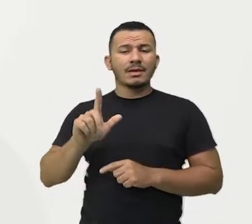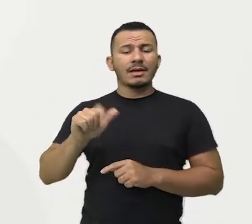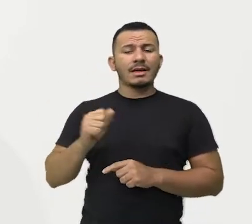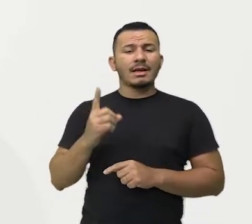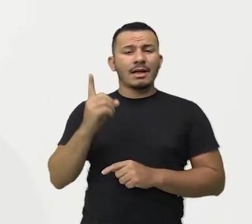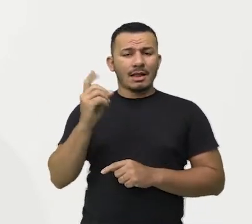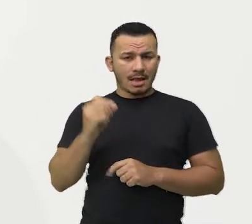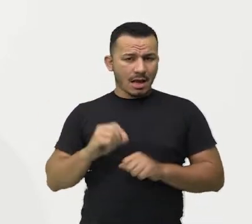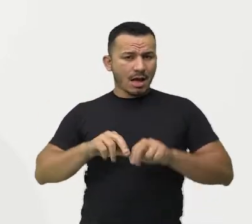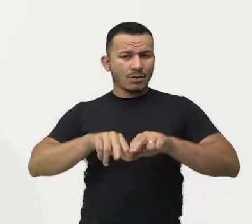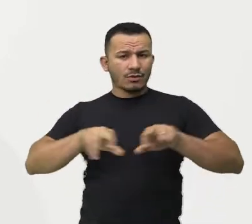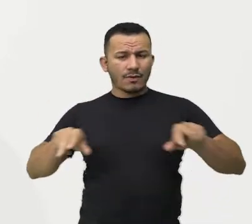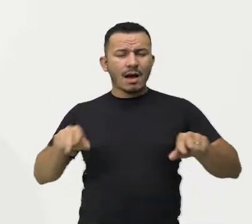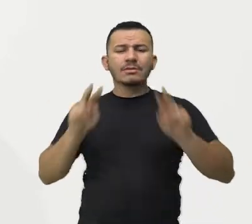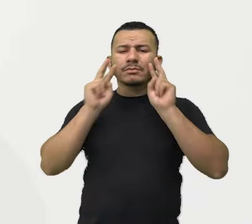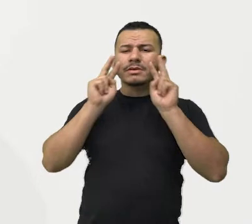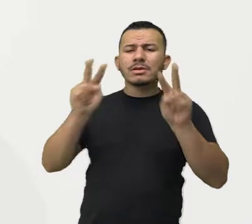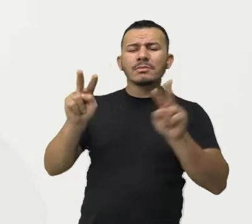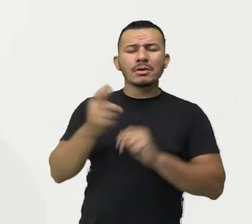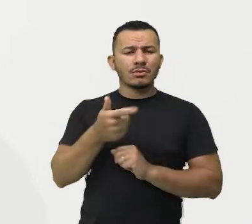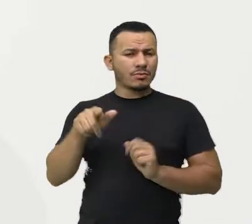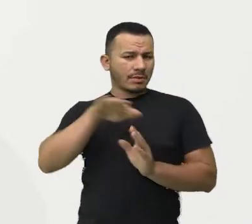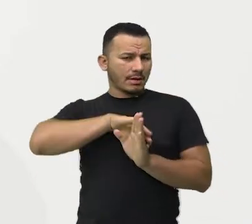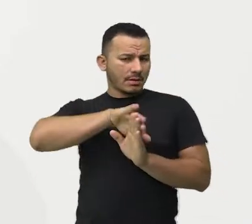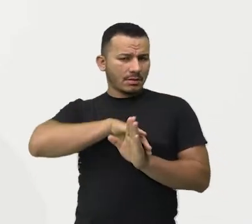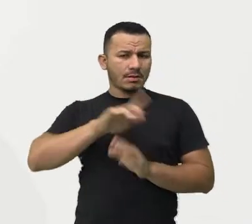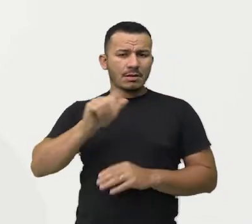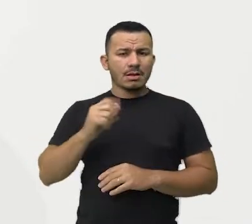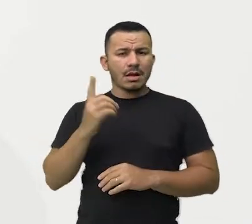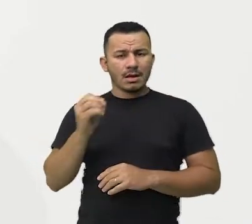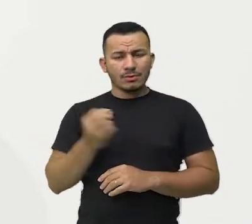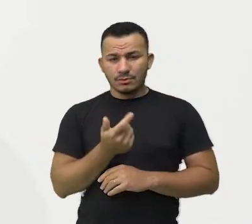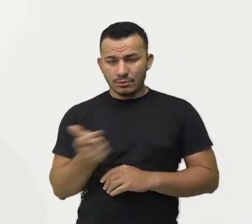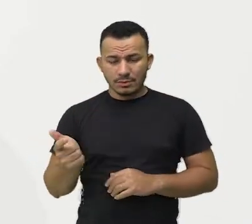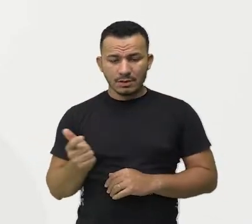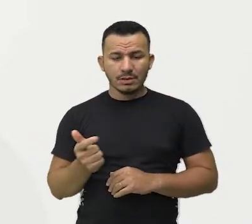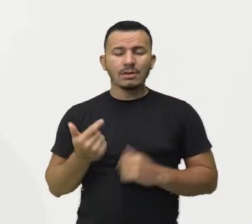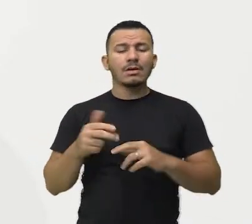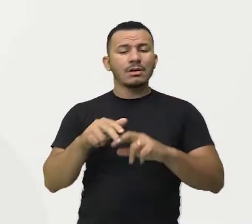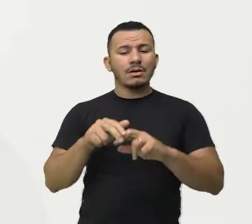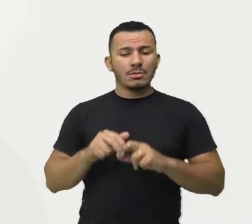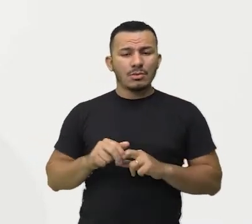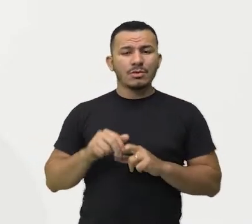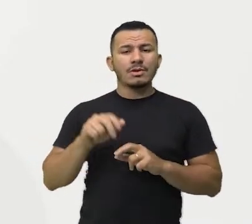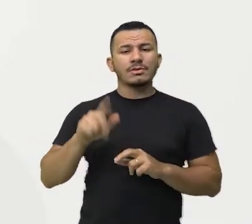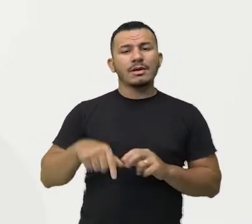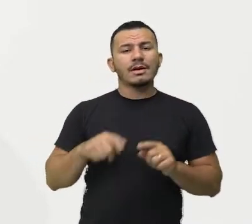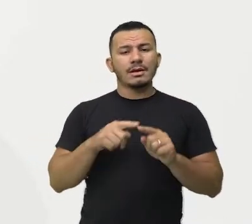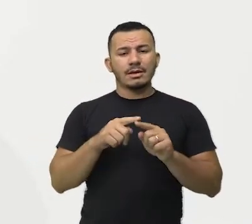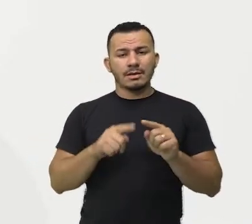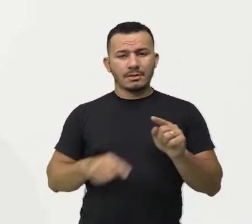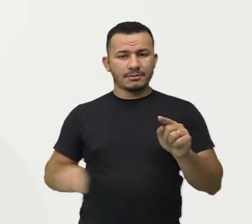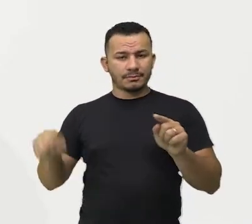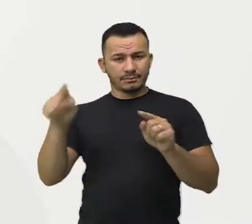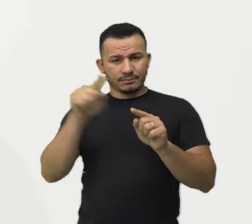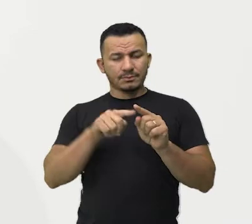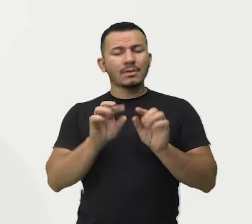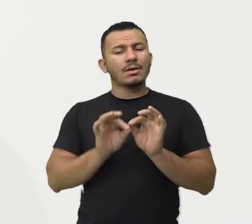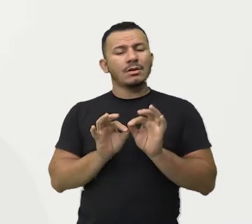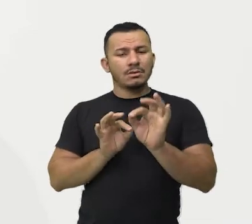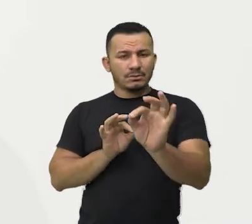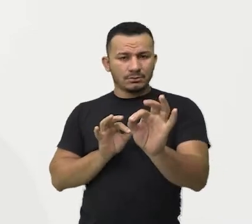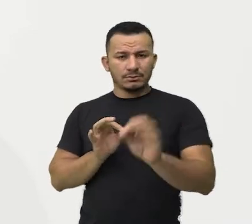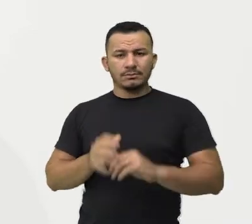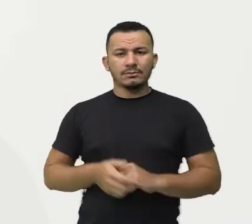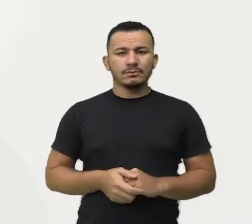menos a olho nu, a gente olhando não vê vários lados, então, por esse motivo a gente diz que é o comprimento, mas